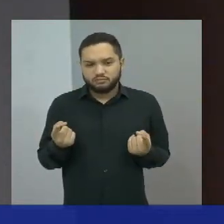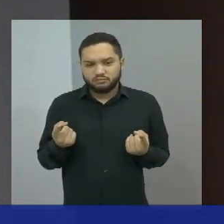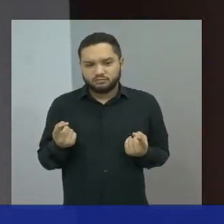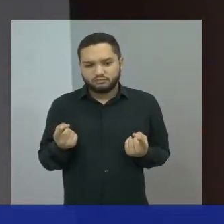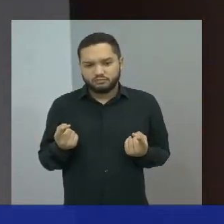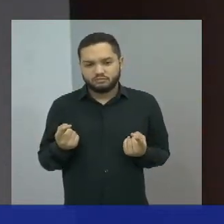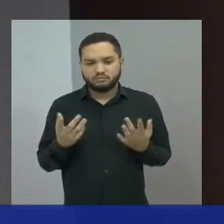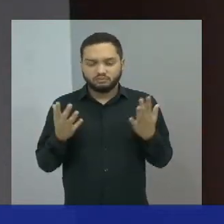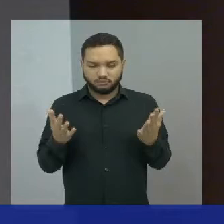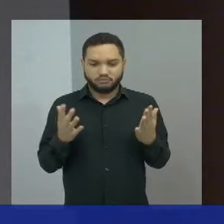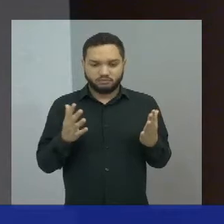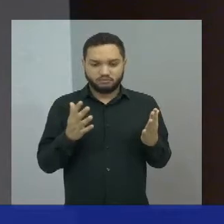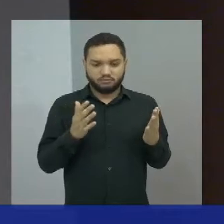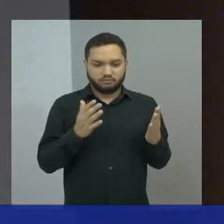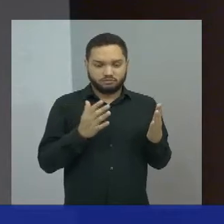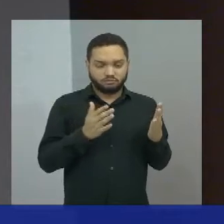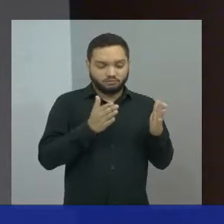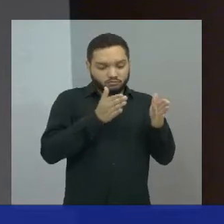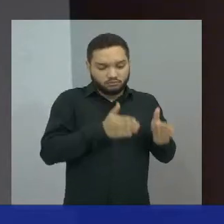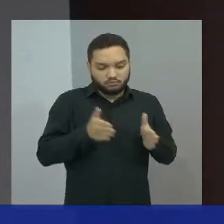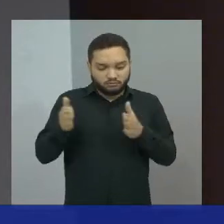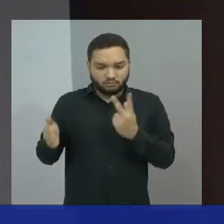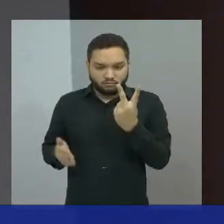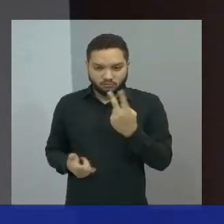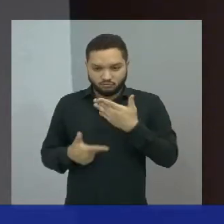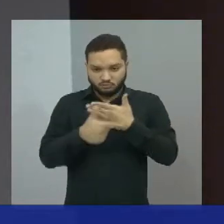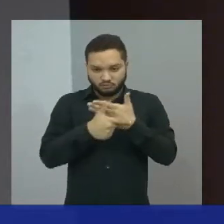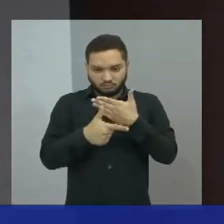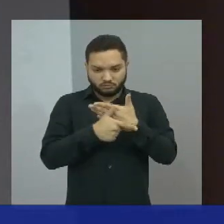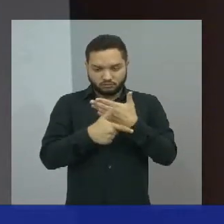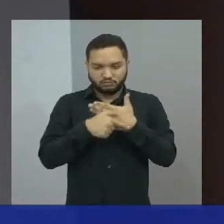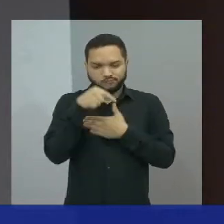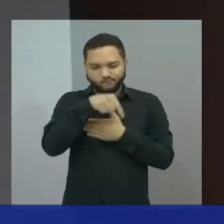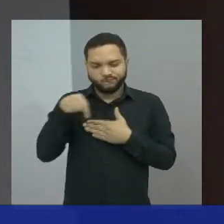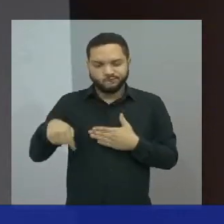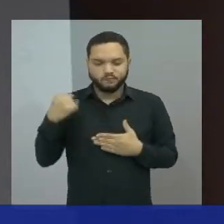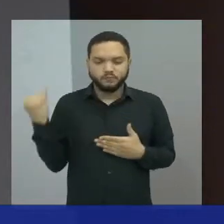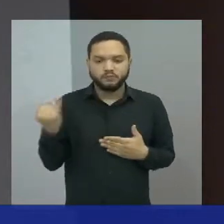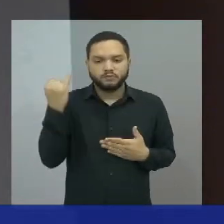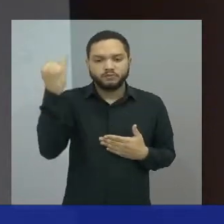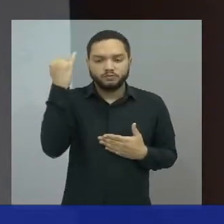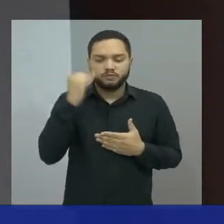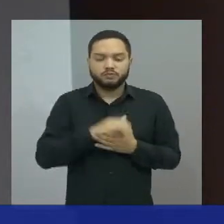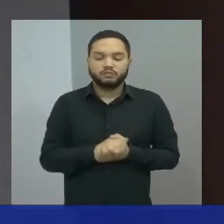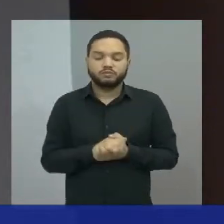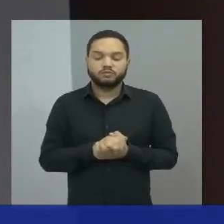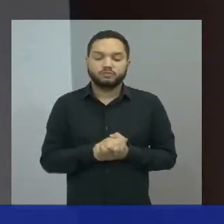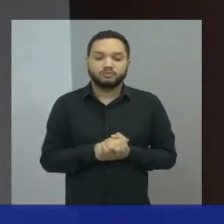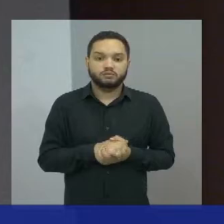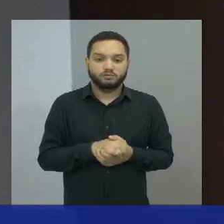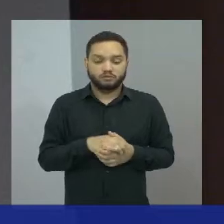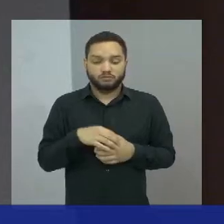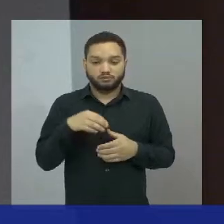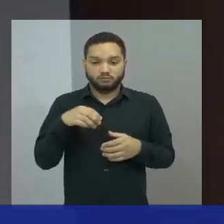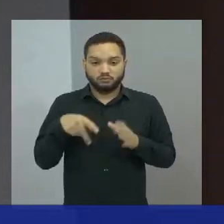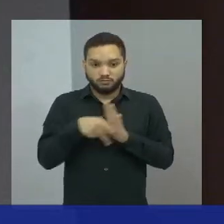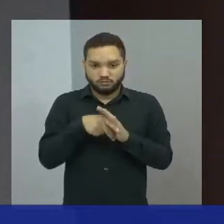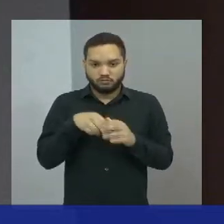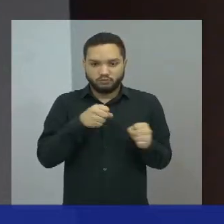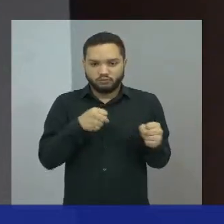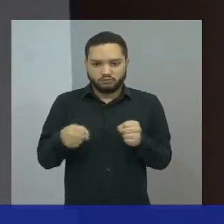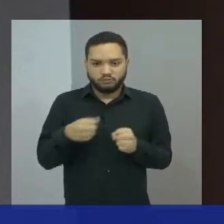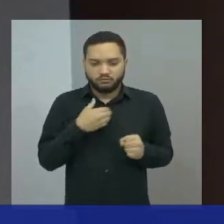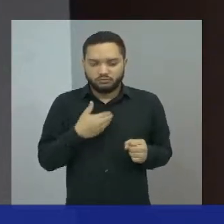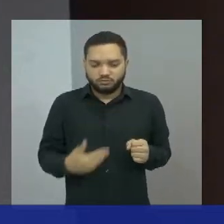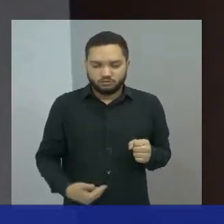didaticamente, dividir aí em 2 funções necessárias que o poder público exerce para regular os